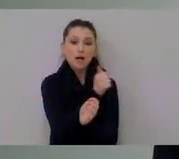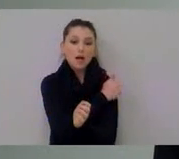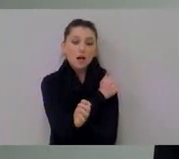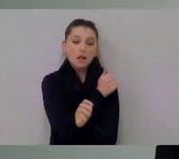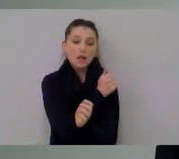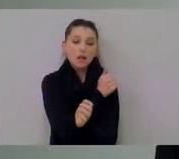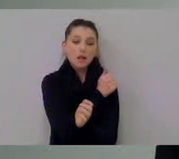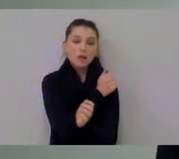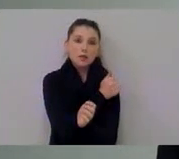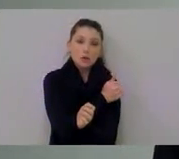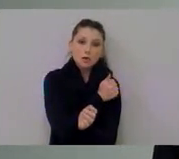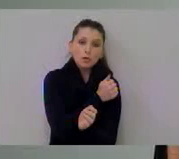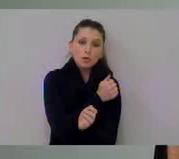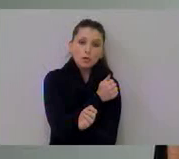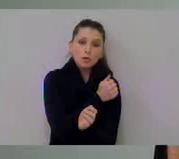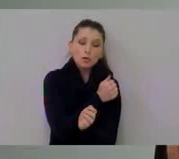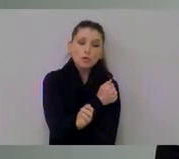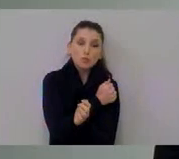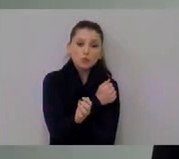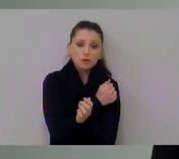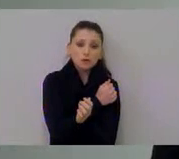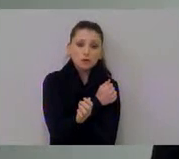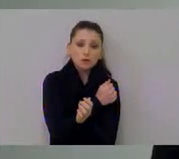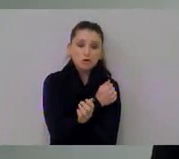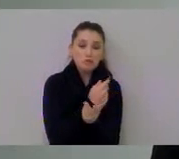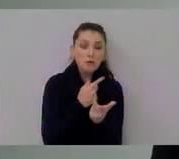E eles diziam